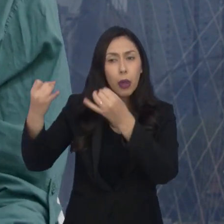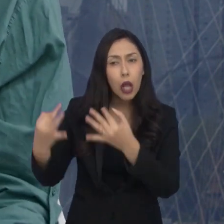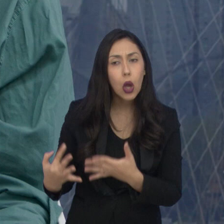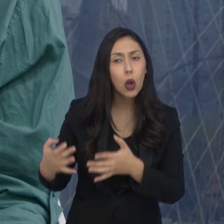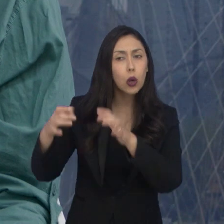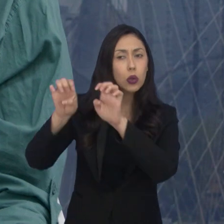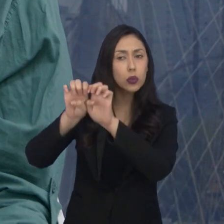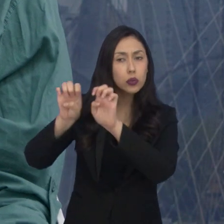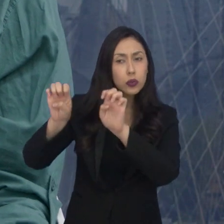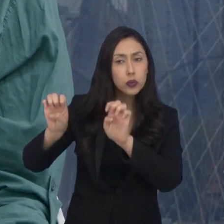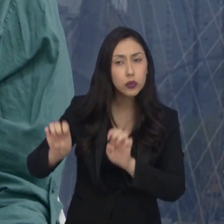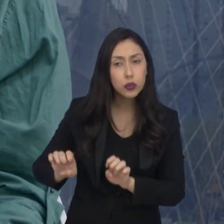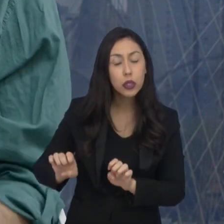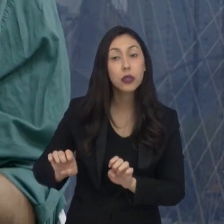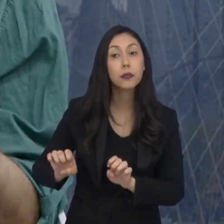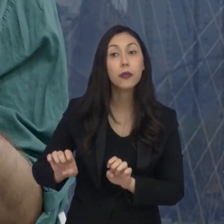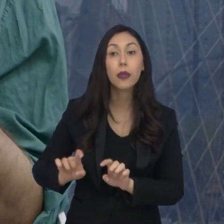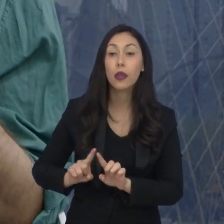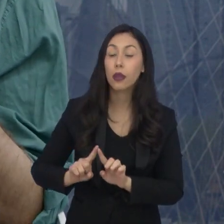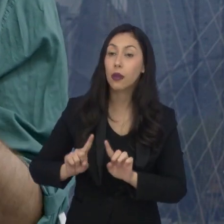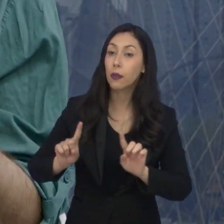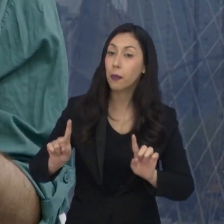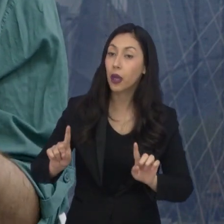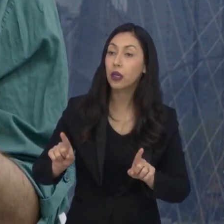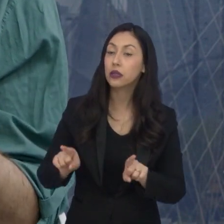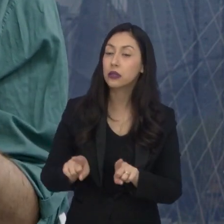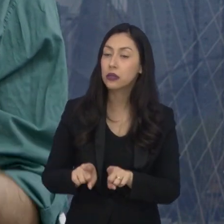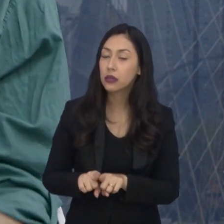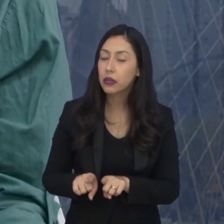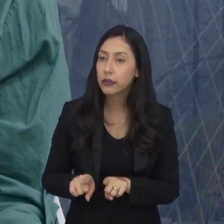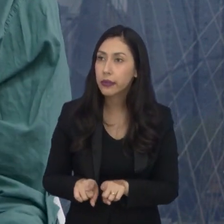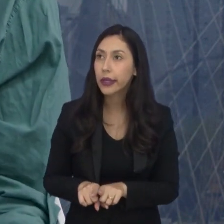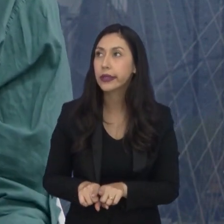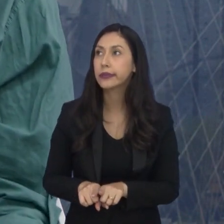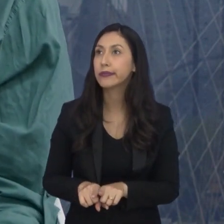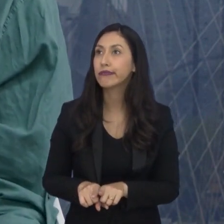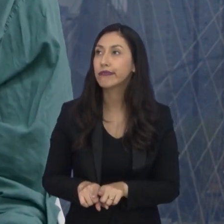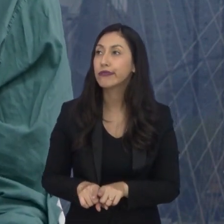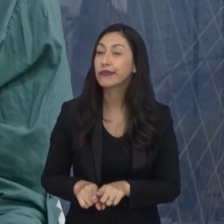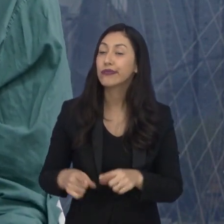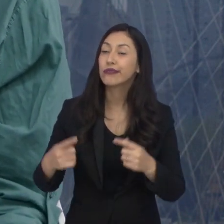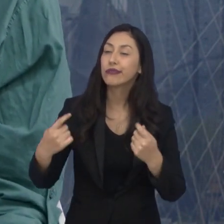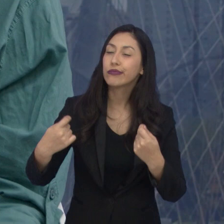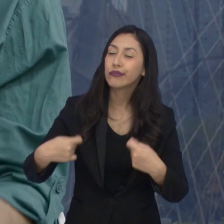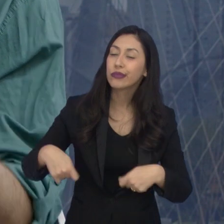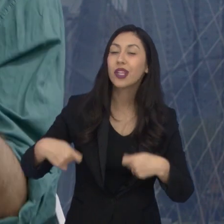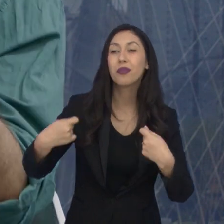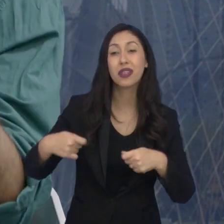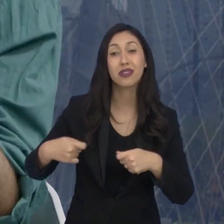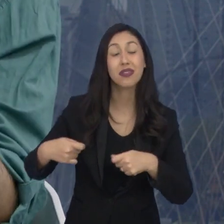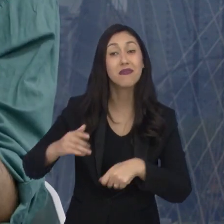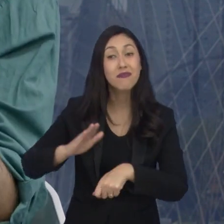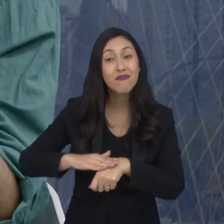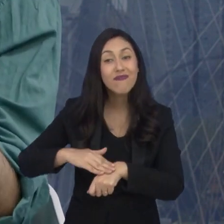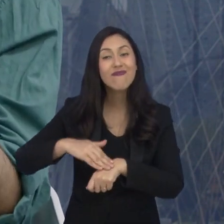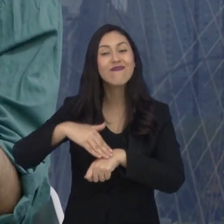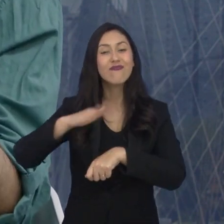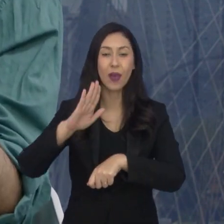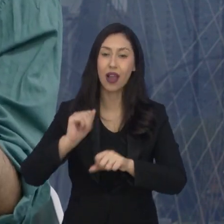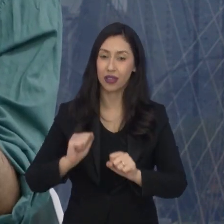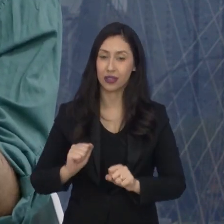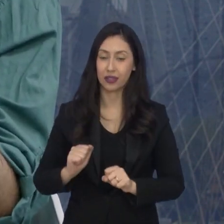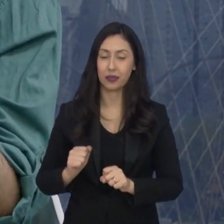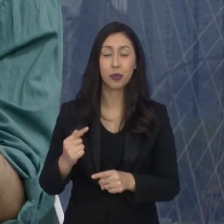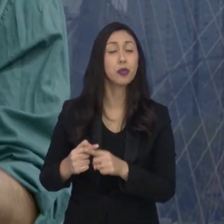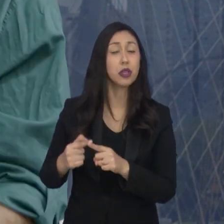infraestrutura, mas ainda acho que há um passo a ser dado além, pelo próprio depoimento